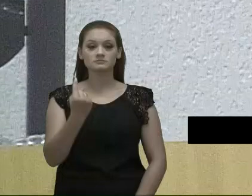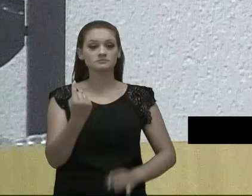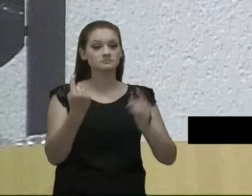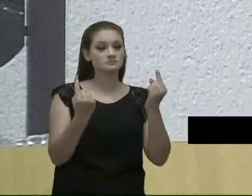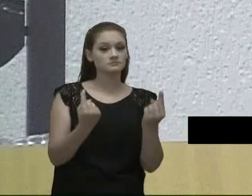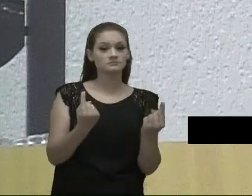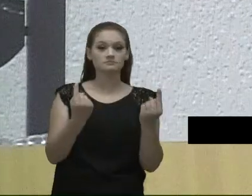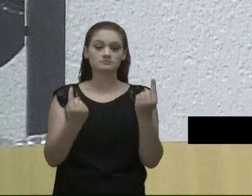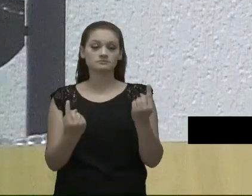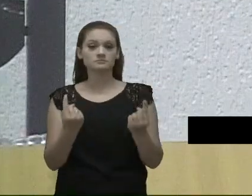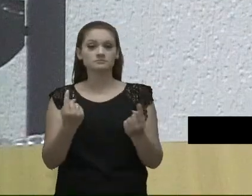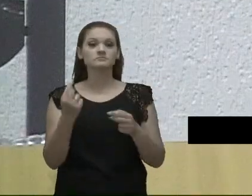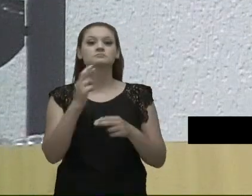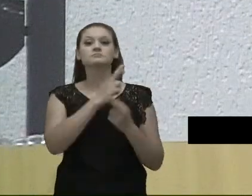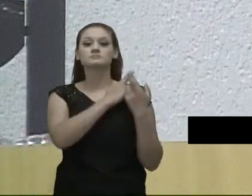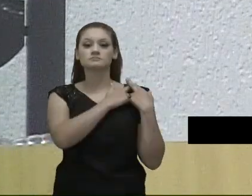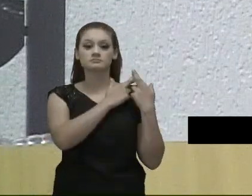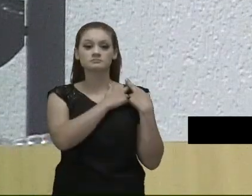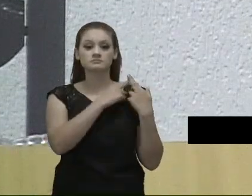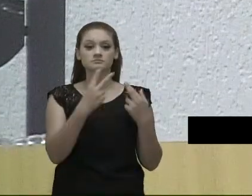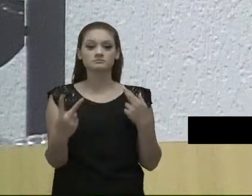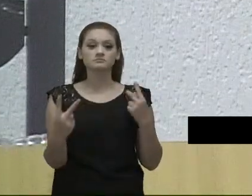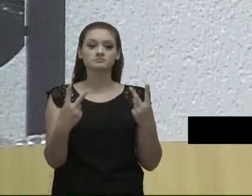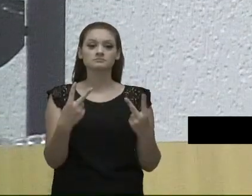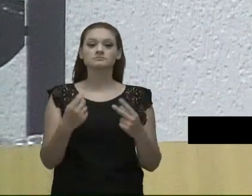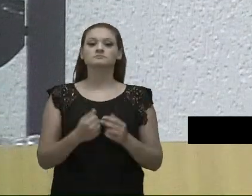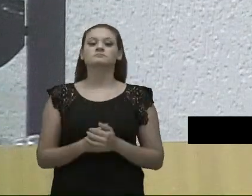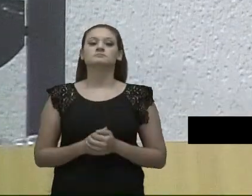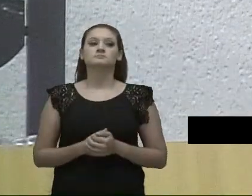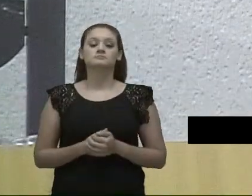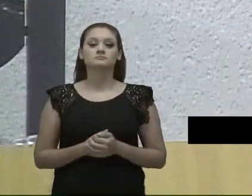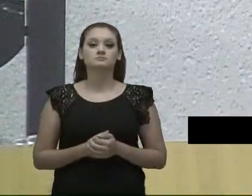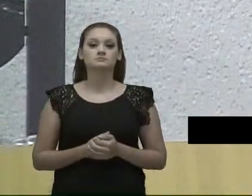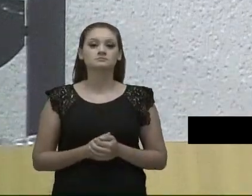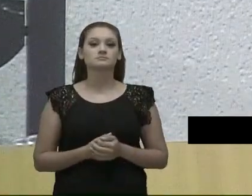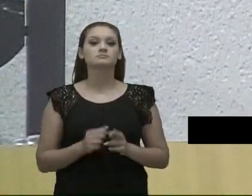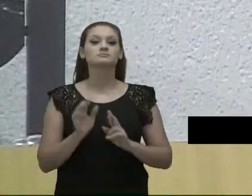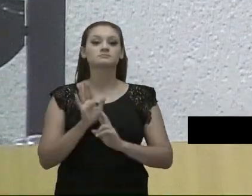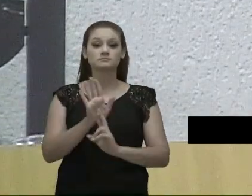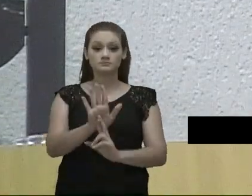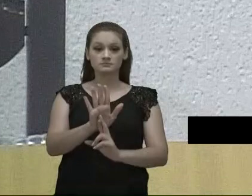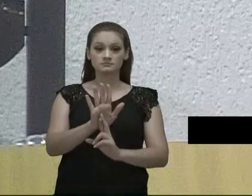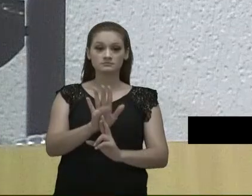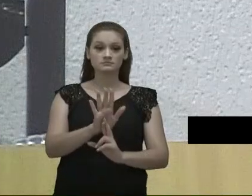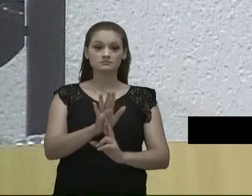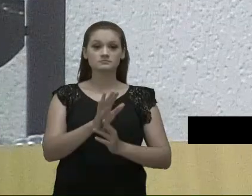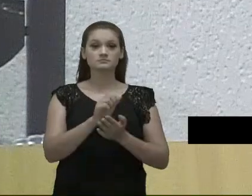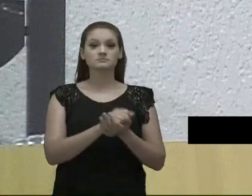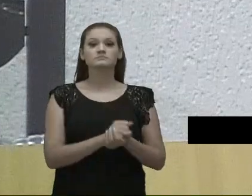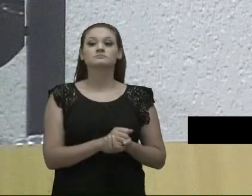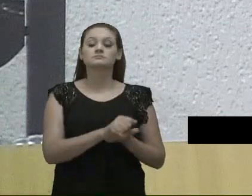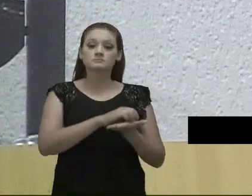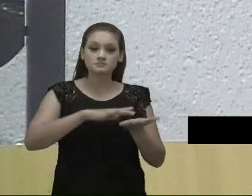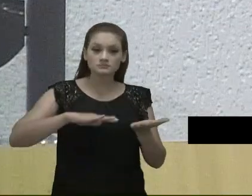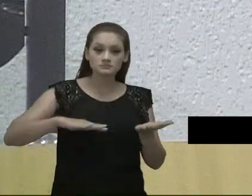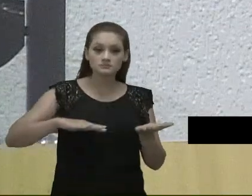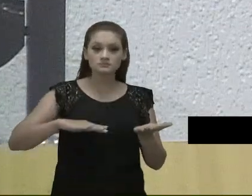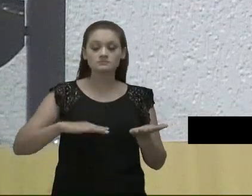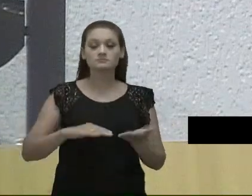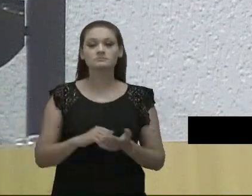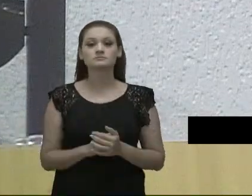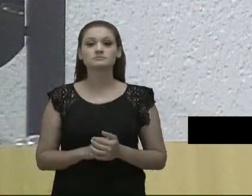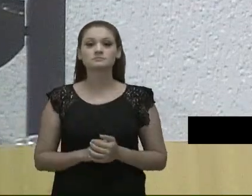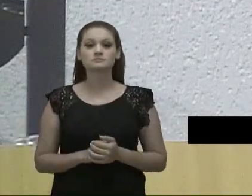unidade, são responsáveis, são 2, né? 2 coordenadores. Referente aos exames, vocês colocaram pra